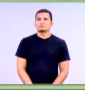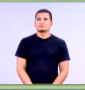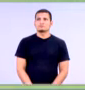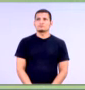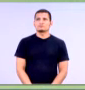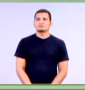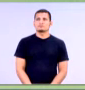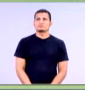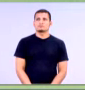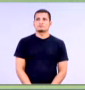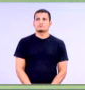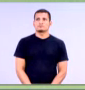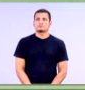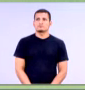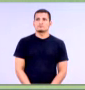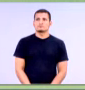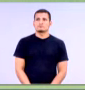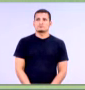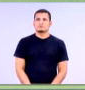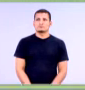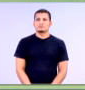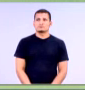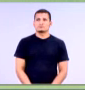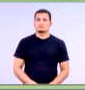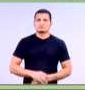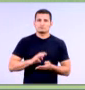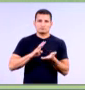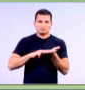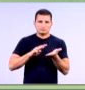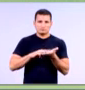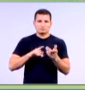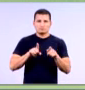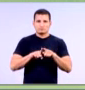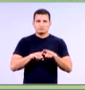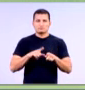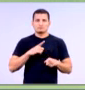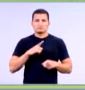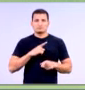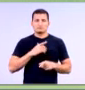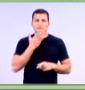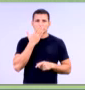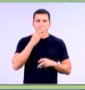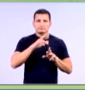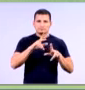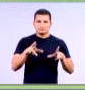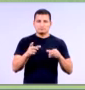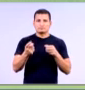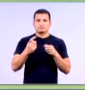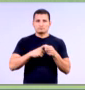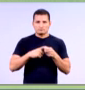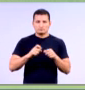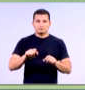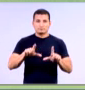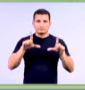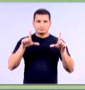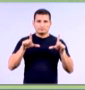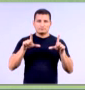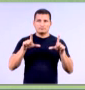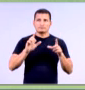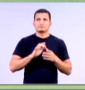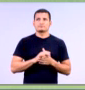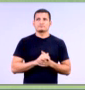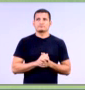Bem, além disso, os métodos têm tipo de retorno. Agora vamos falar especificamente do tipo de retorno do